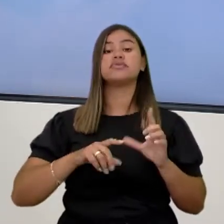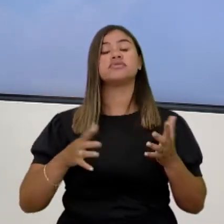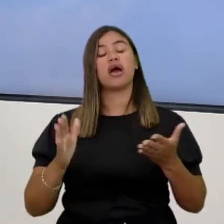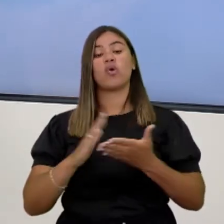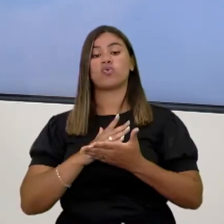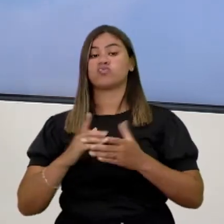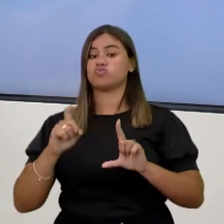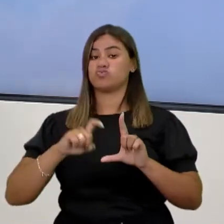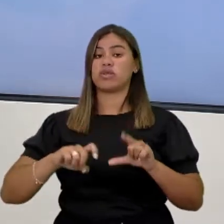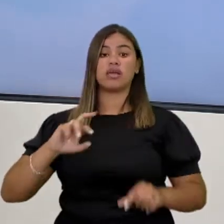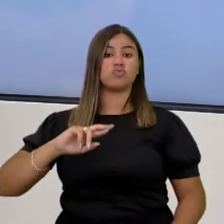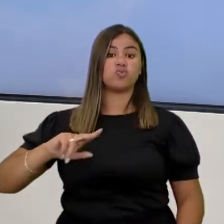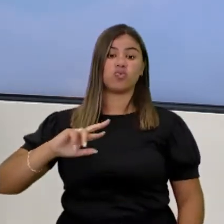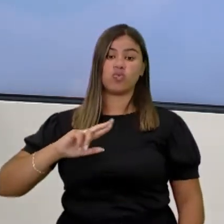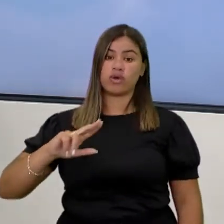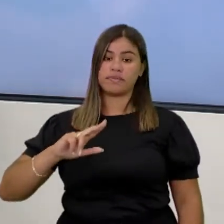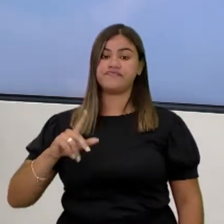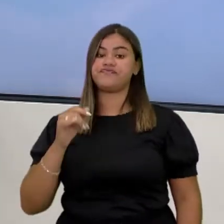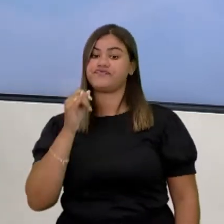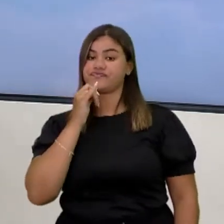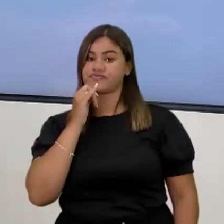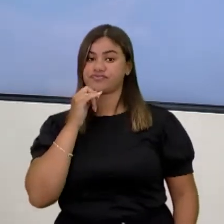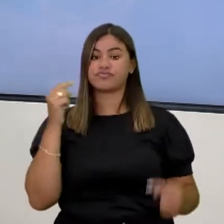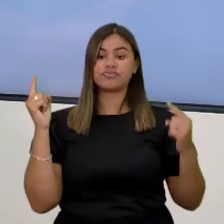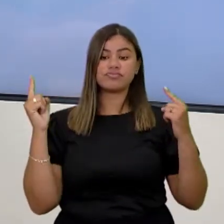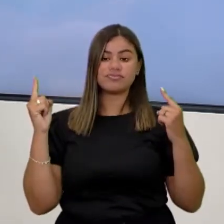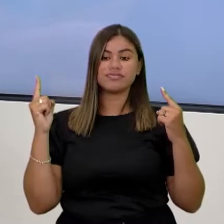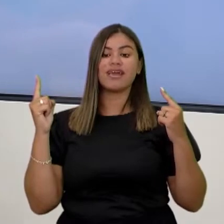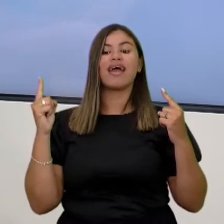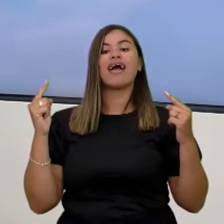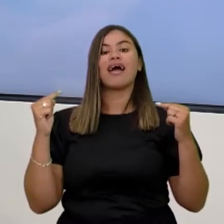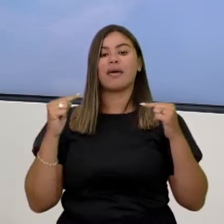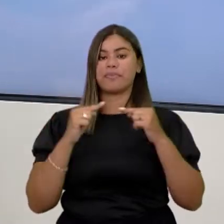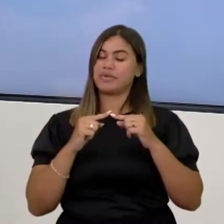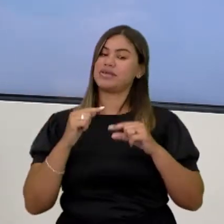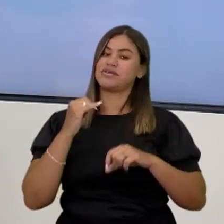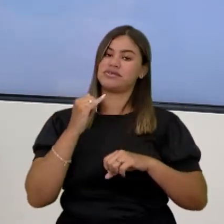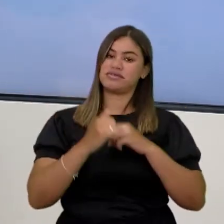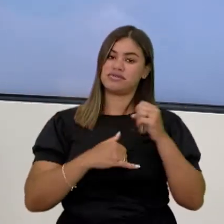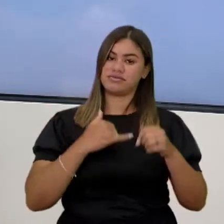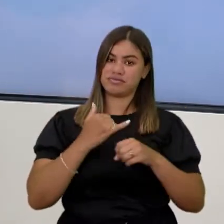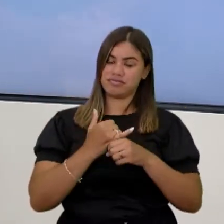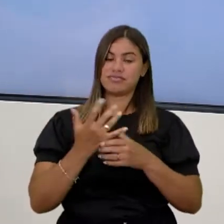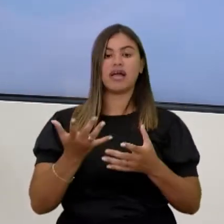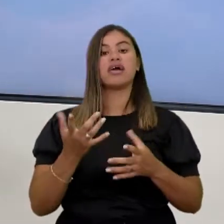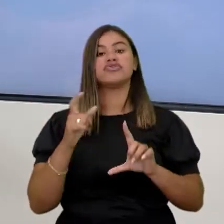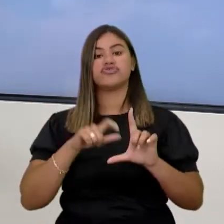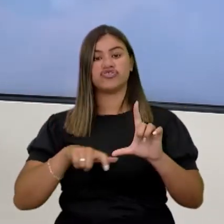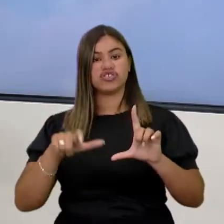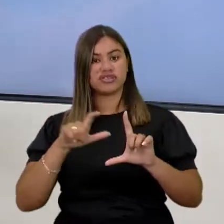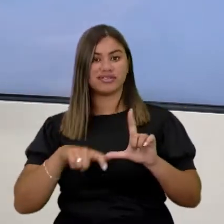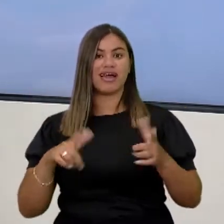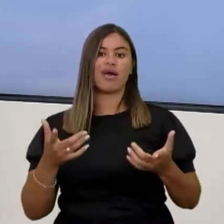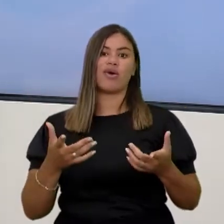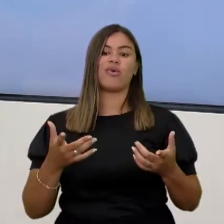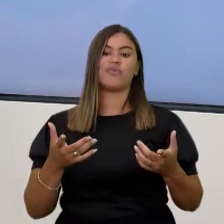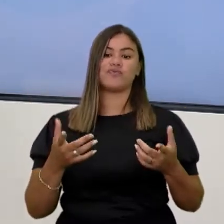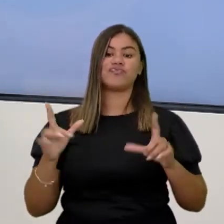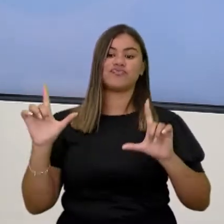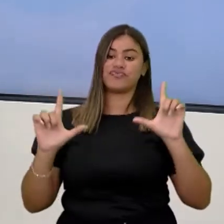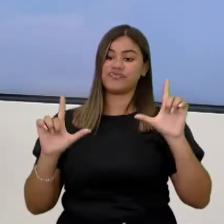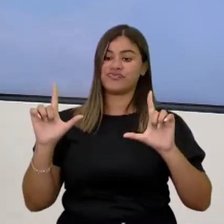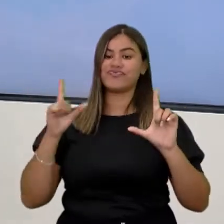digitais. Por exemplo, isso que estamos fazendo agora é um recurso digital. Você está usando a internet para entrar em contato comigo, está na TV, eu estou usando uma